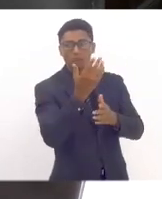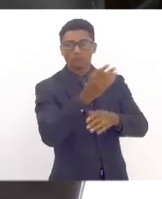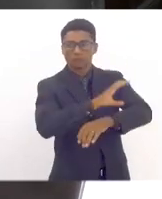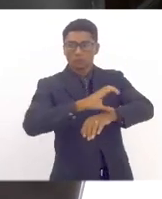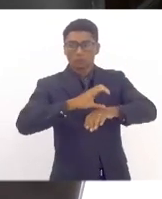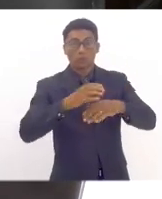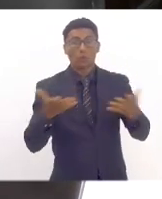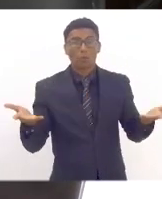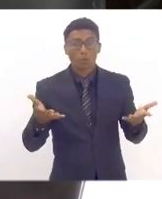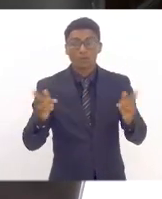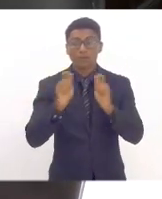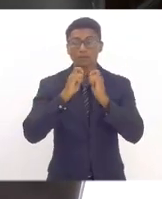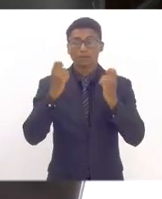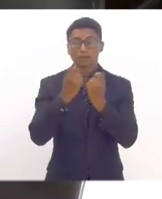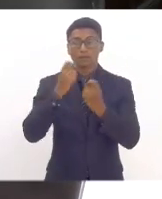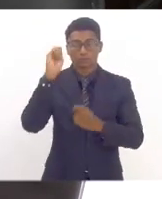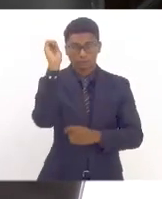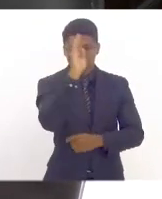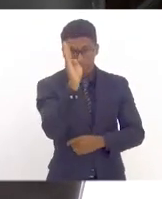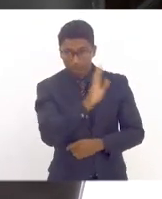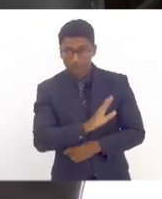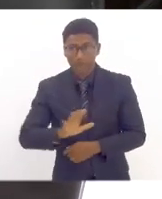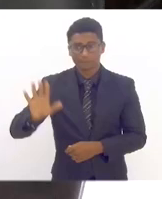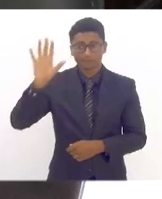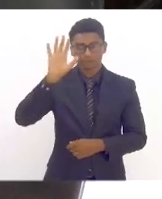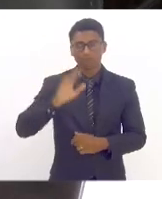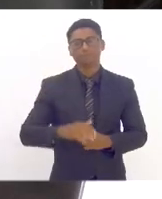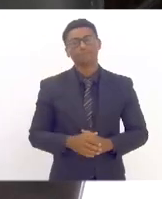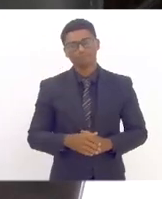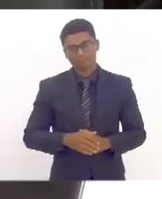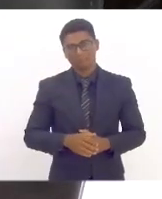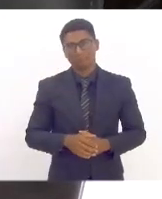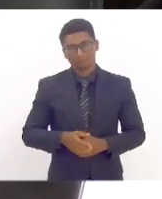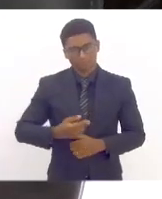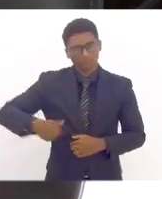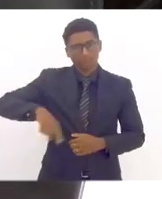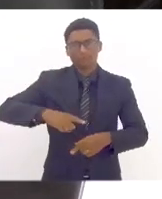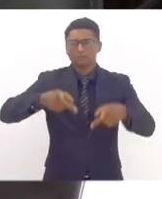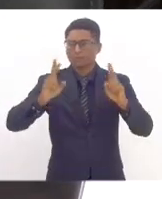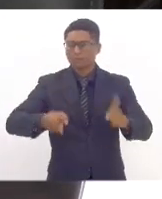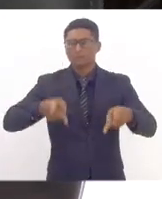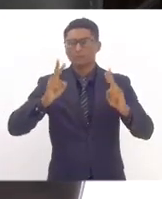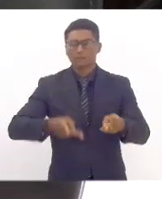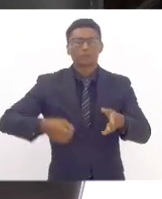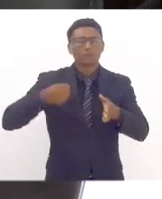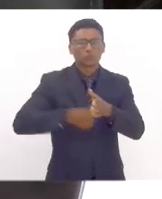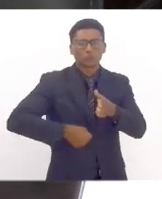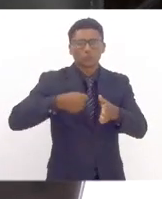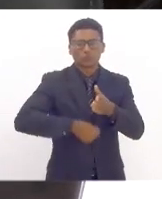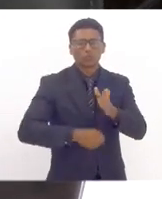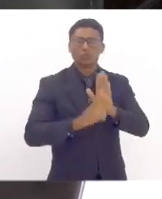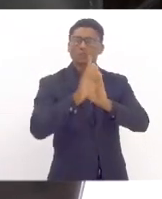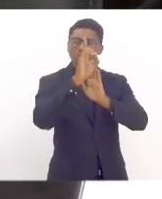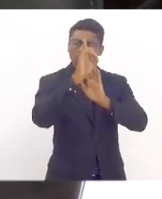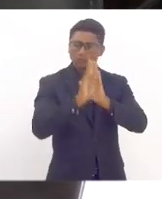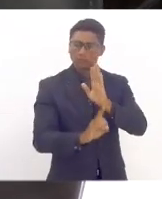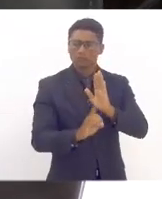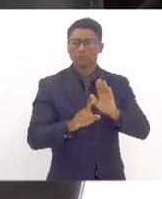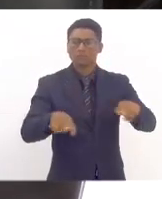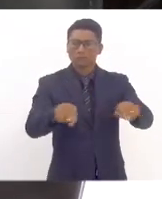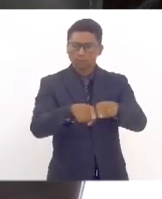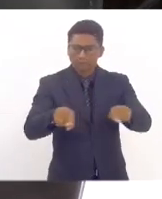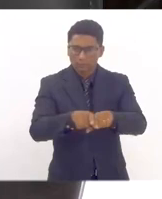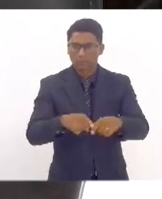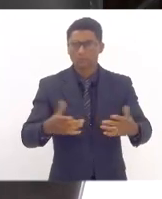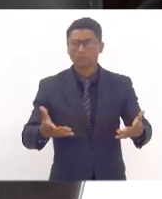Associação Nacional que estamos sempre lutando pelos pelos direitos pela melhoria